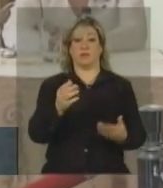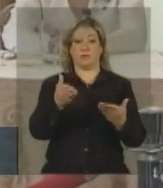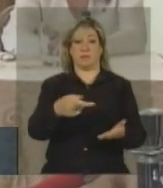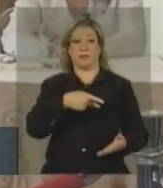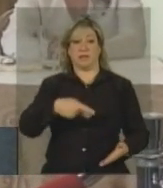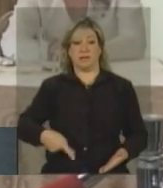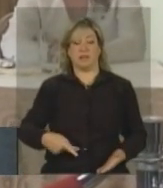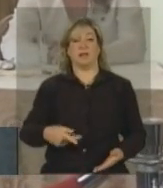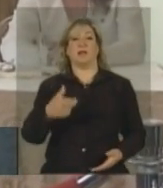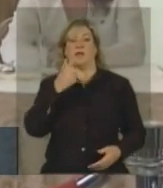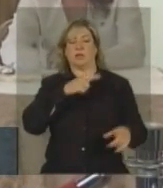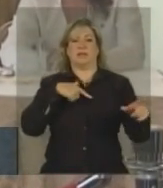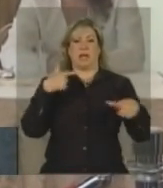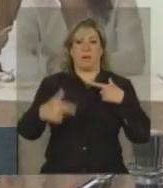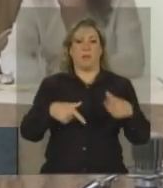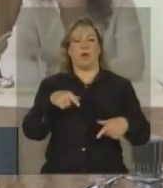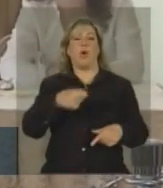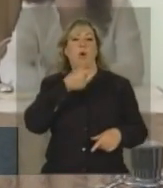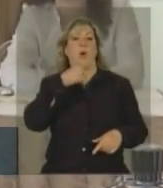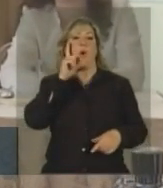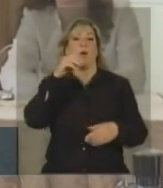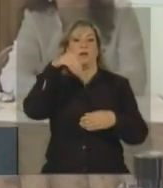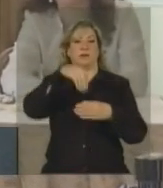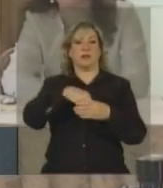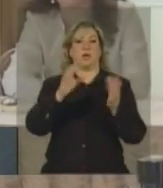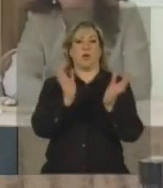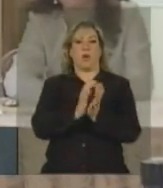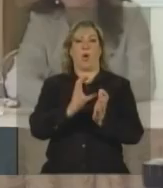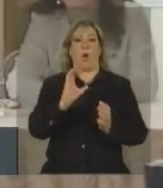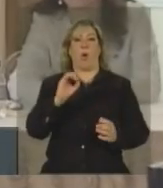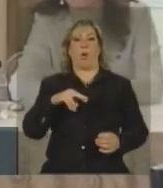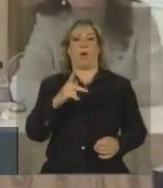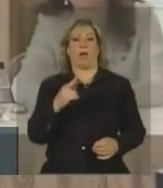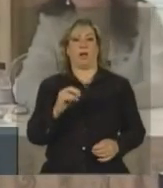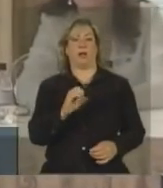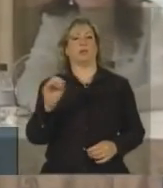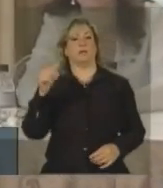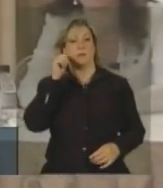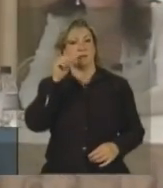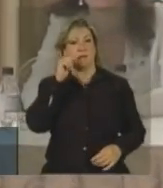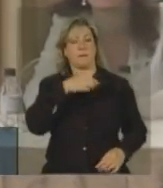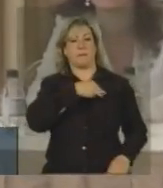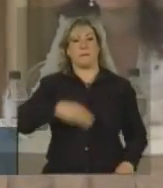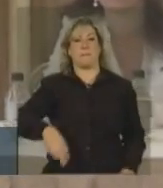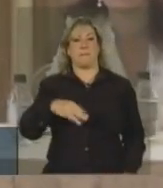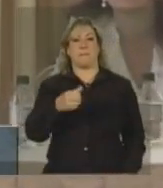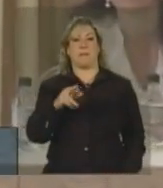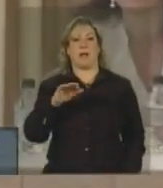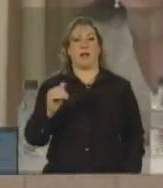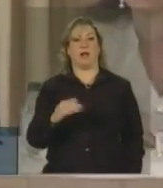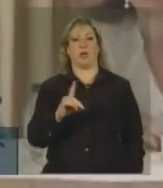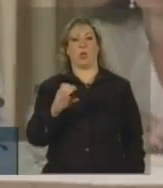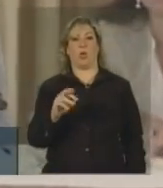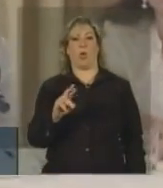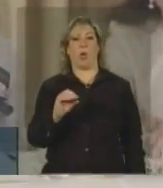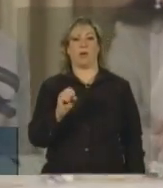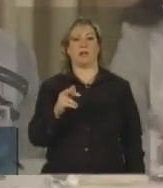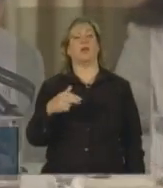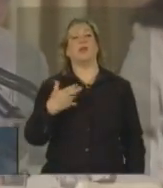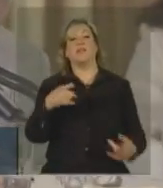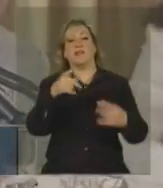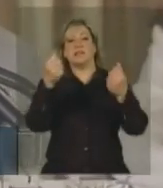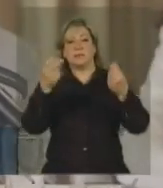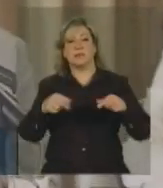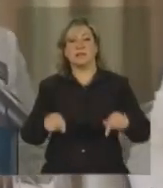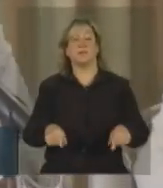a aprovação desse projeto ontem no Congresso, que houve contatos com a senhora pela ministra Maria do Rosário. Que a senhora comentasse. Outra coisa também que